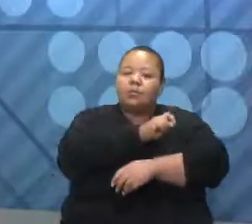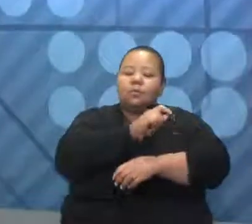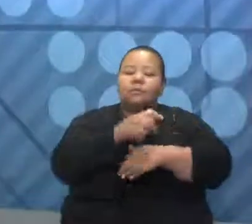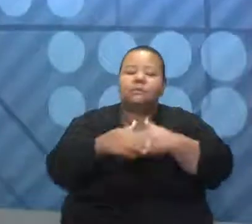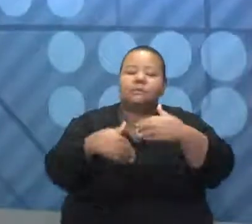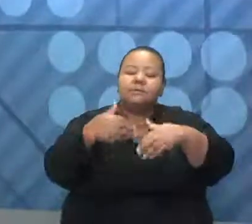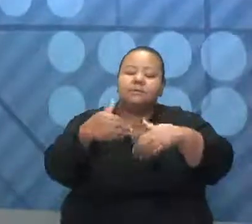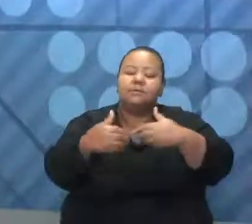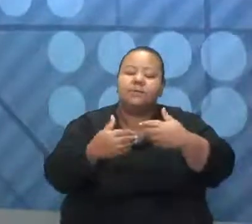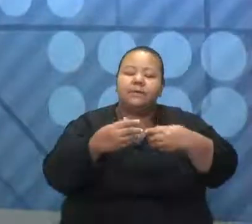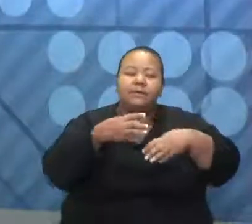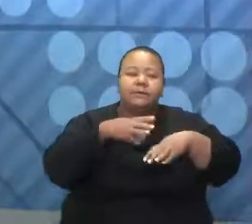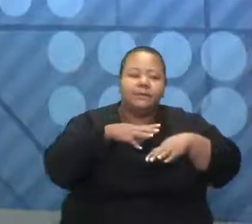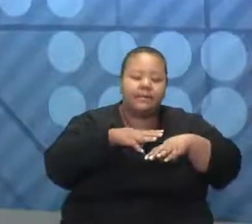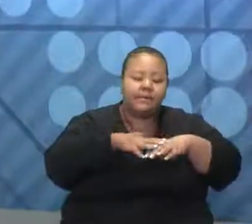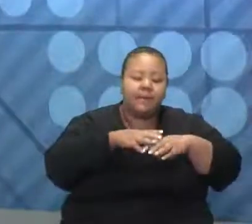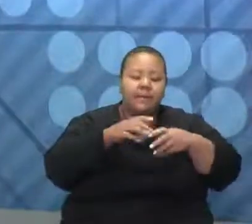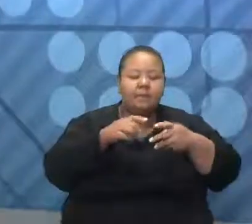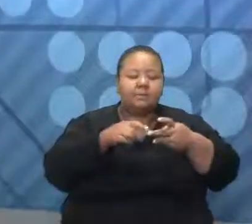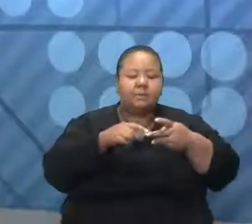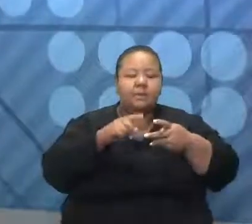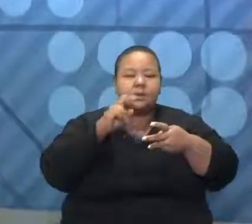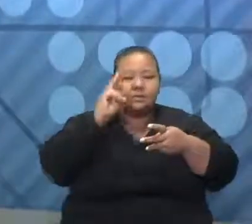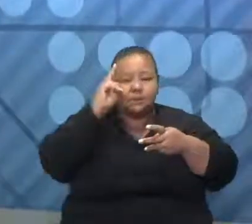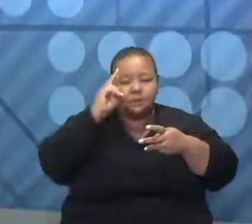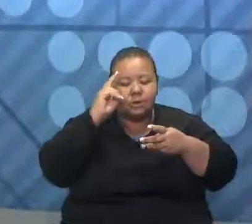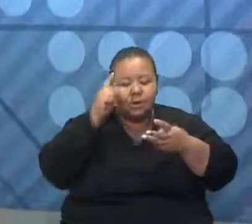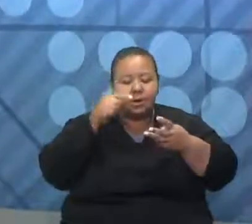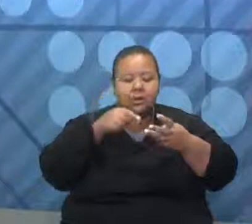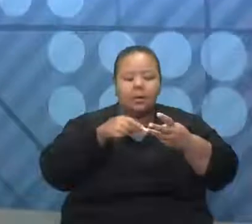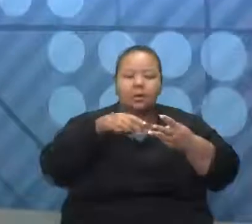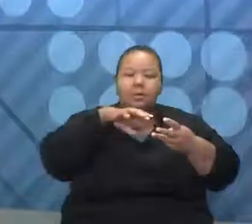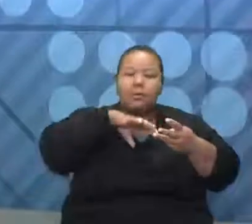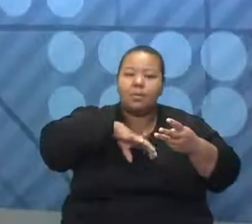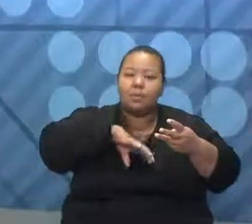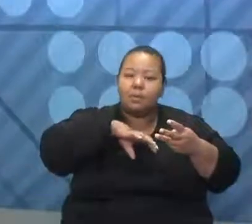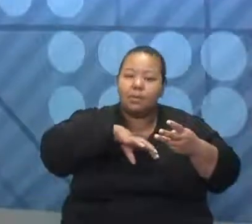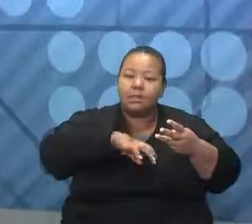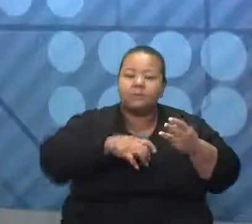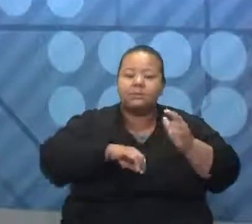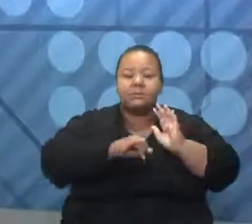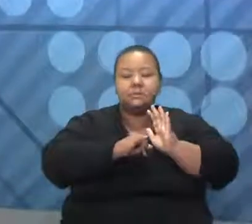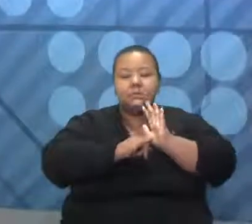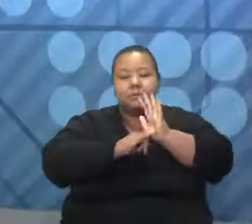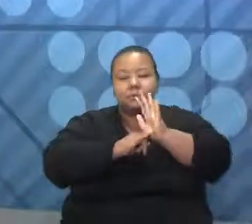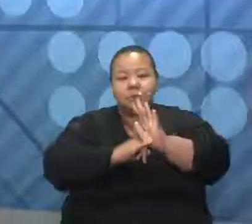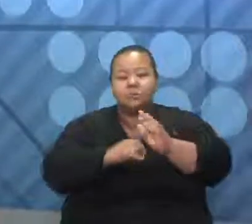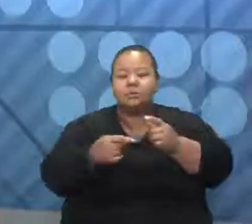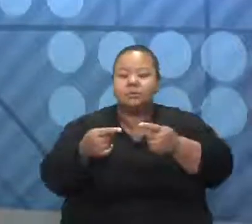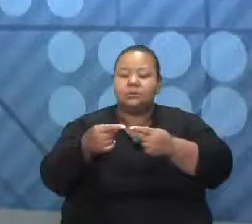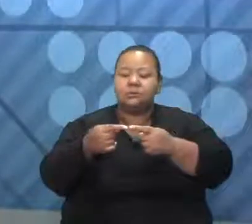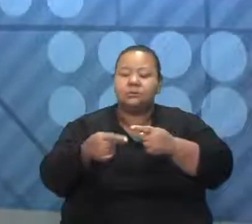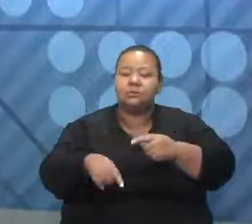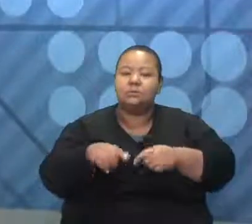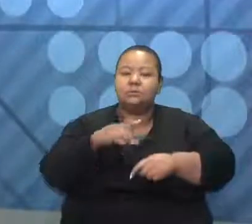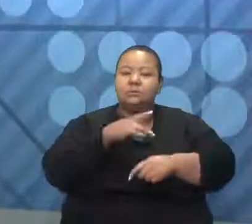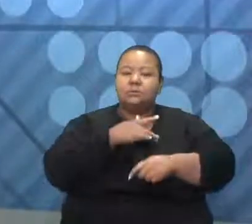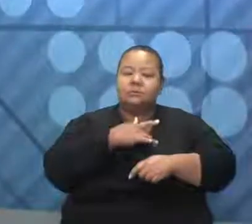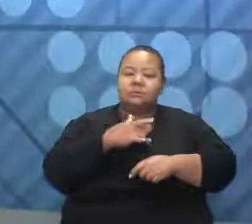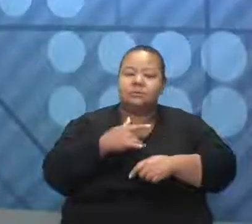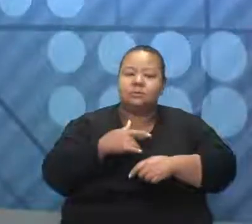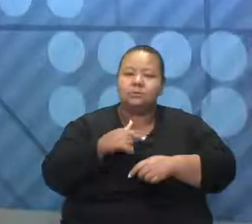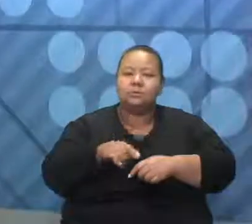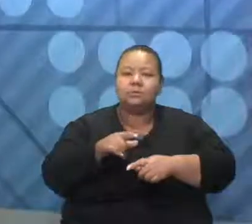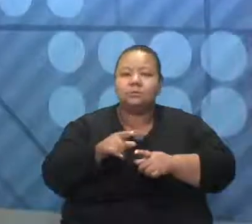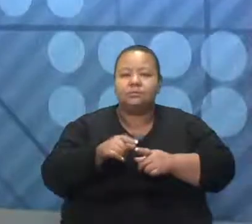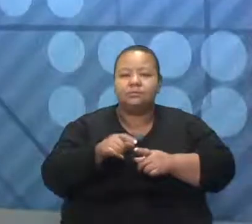em história, em português. Os indicadores relacionados à saúde, os indicadores de trânsito. O de trânsito é o mais fácil